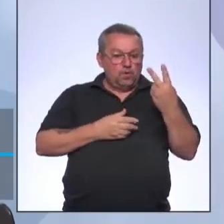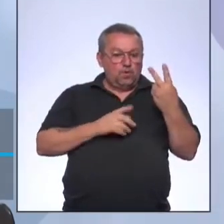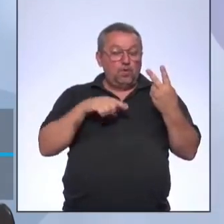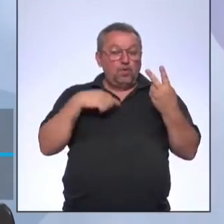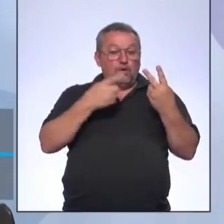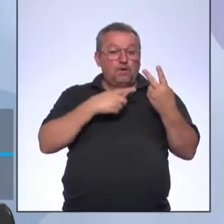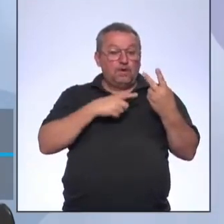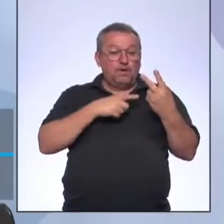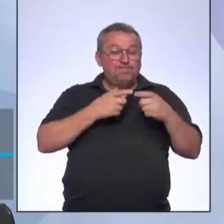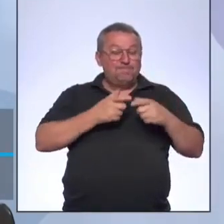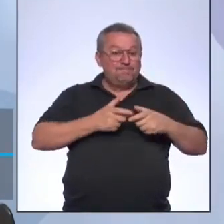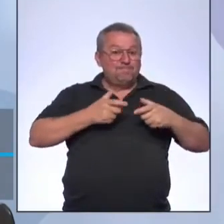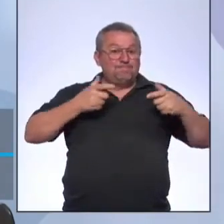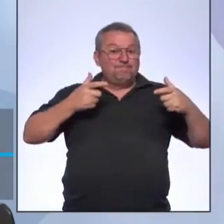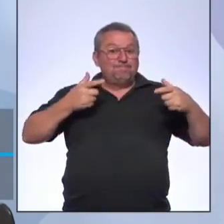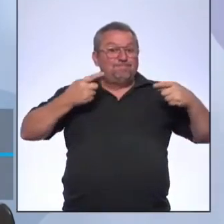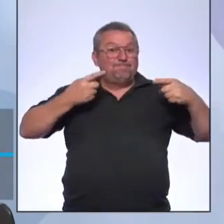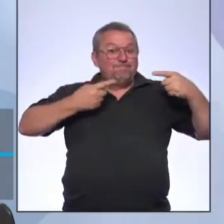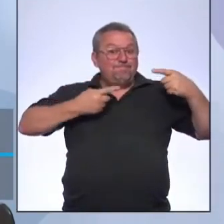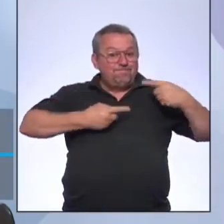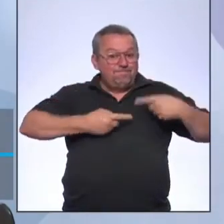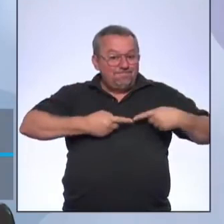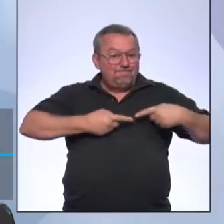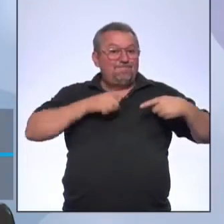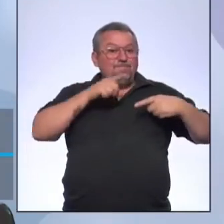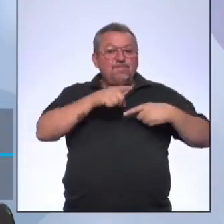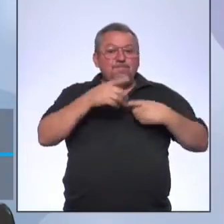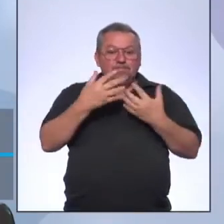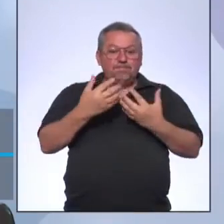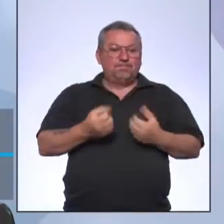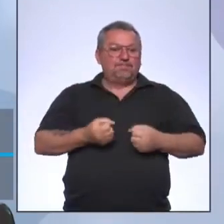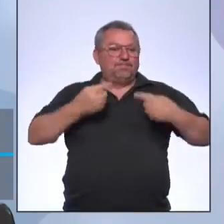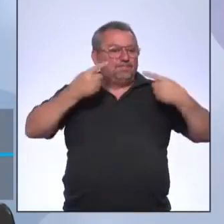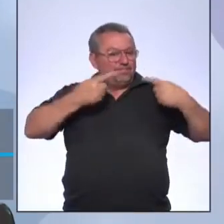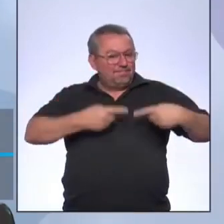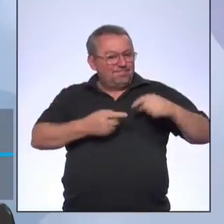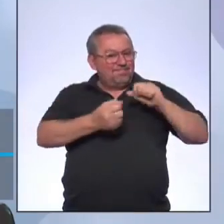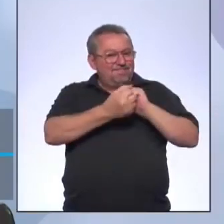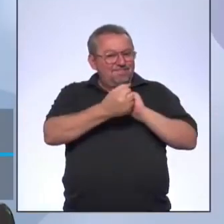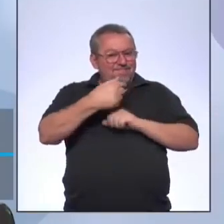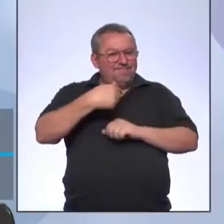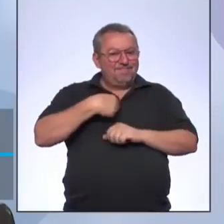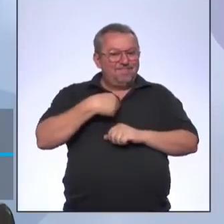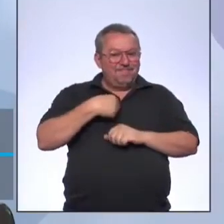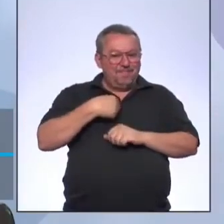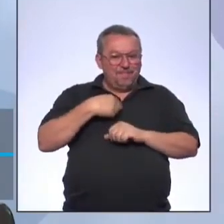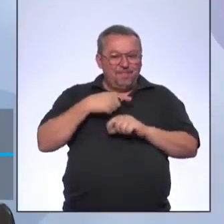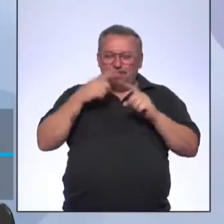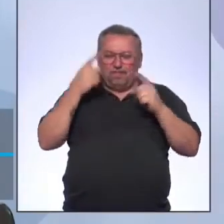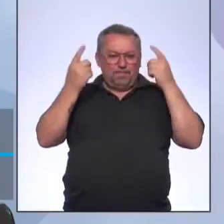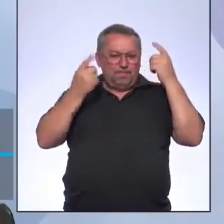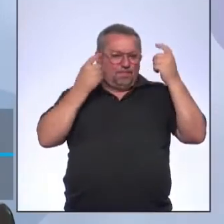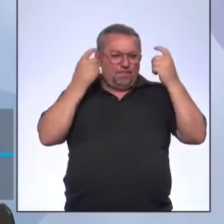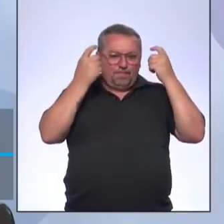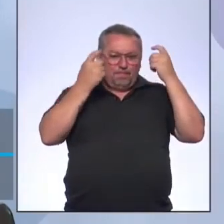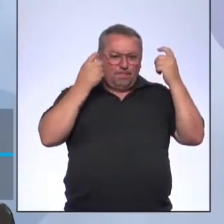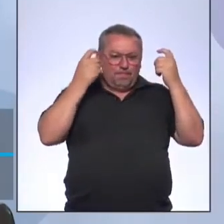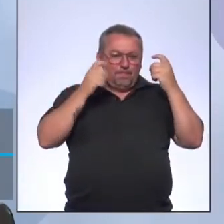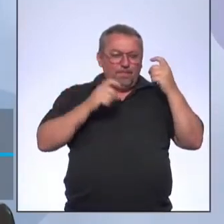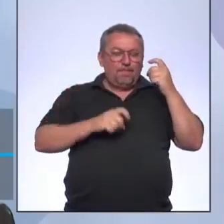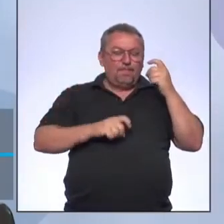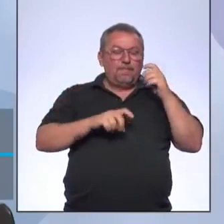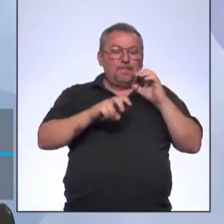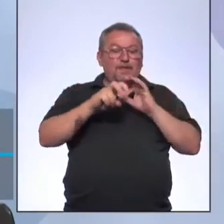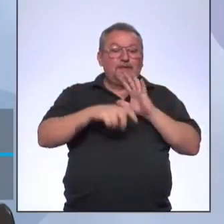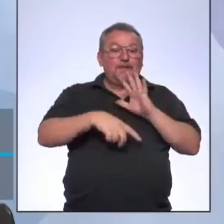temos um grande desafio e eu gostaria que vocês aceitassem esse desafio comigo. Don't worry, não se preocupe. Em 5